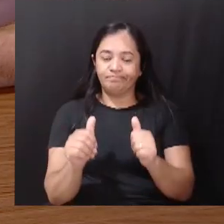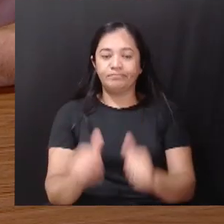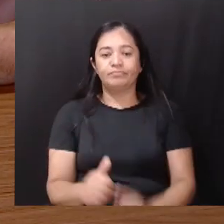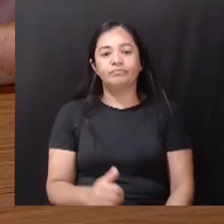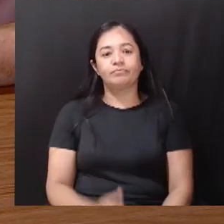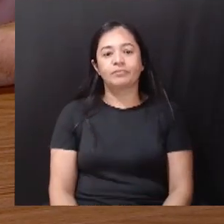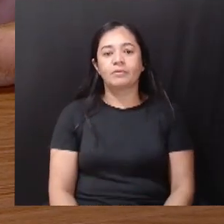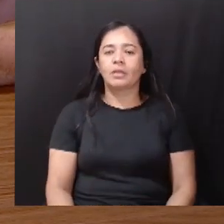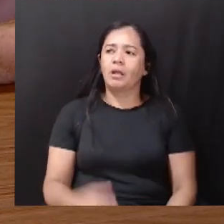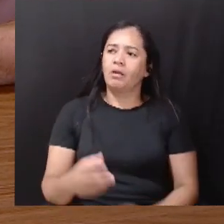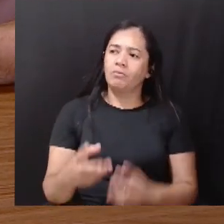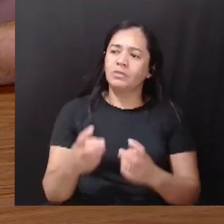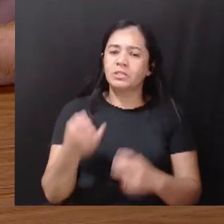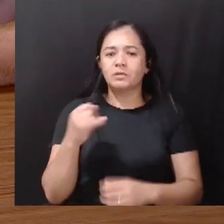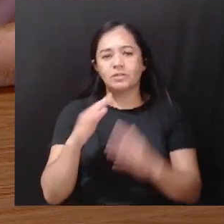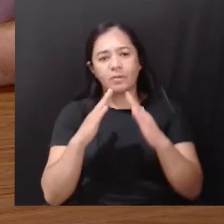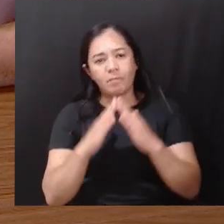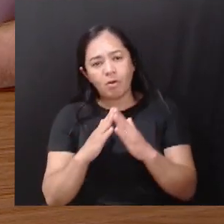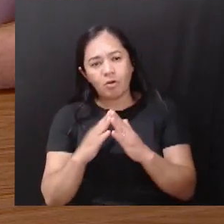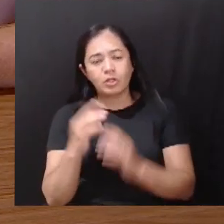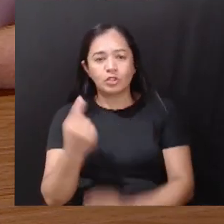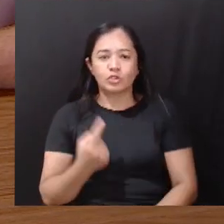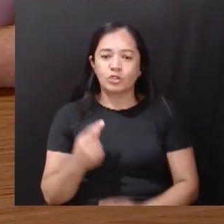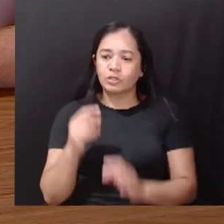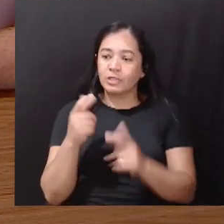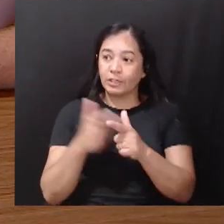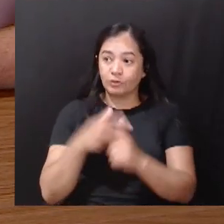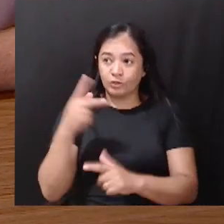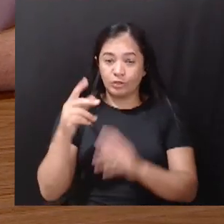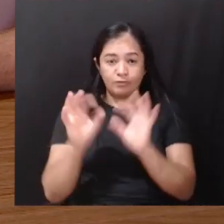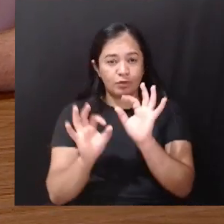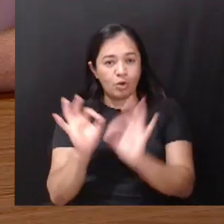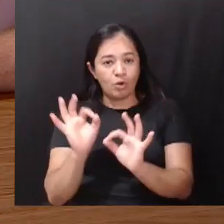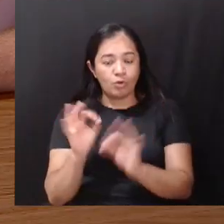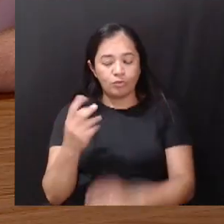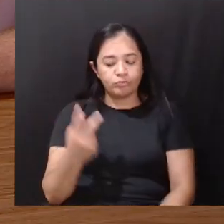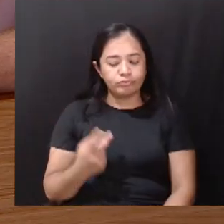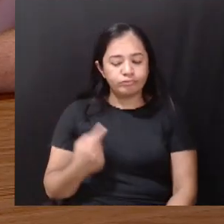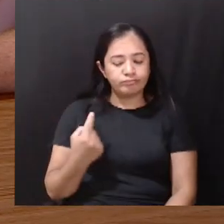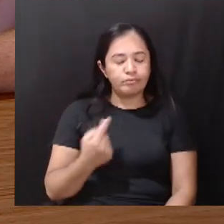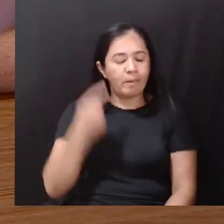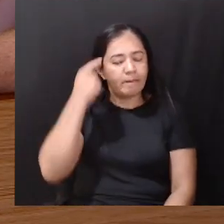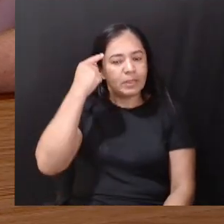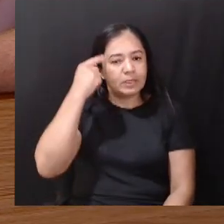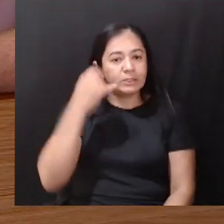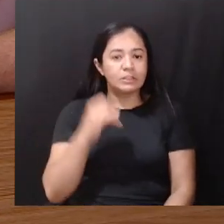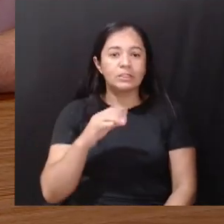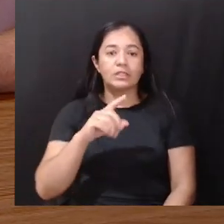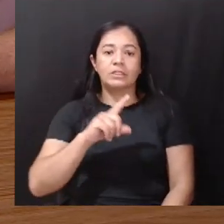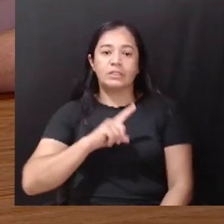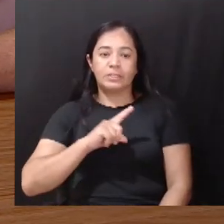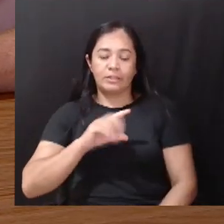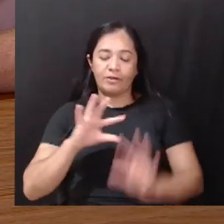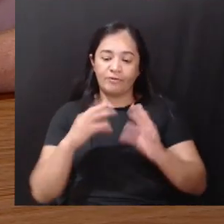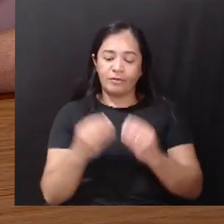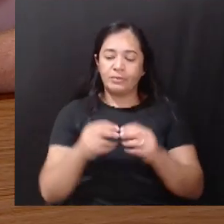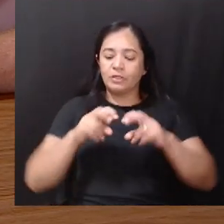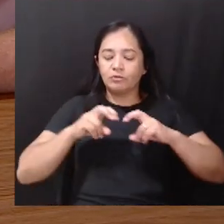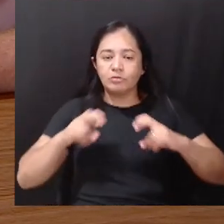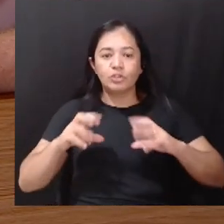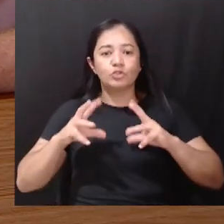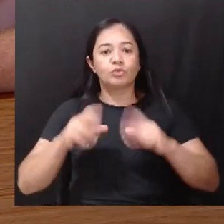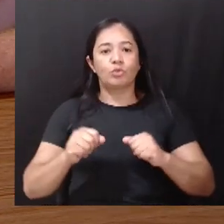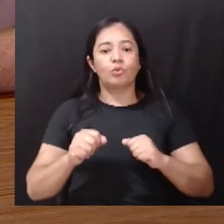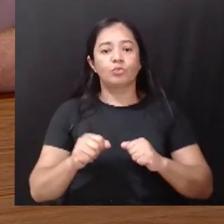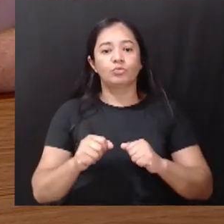você mora sozinho, organize suas contas consigo mesmo. Se você tem uma família, sente todos, coloque